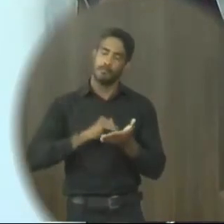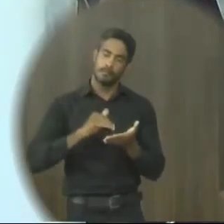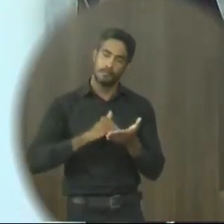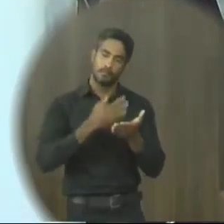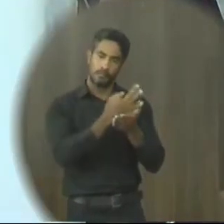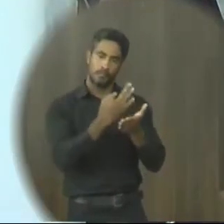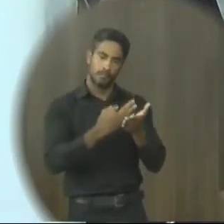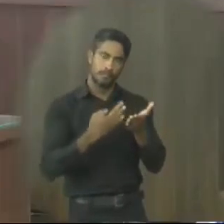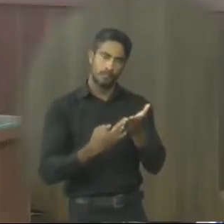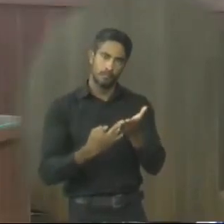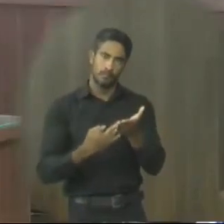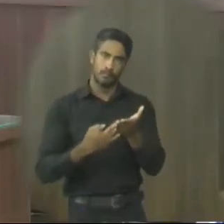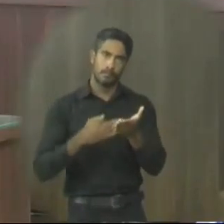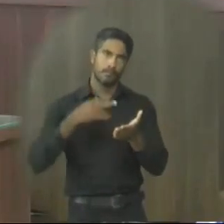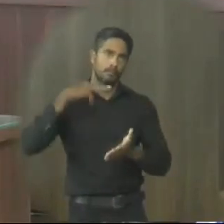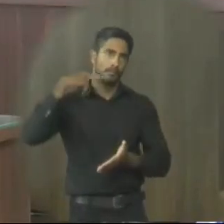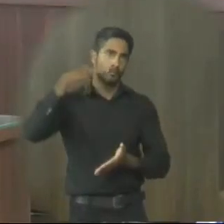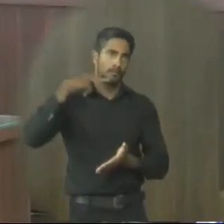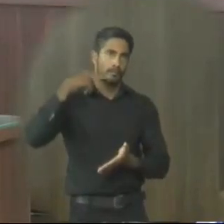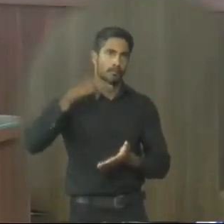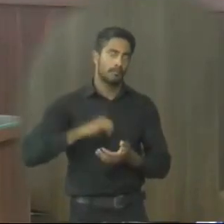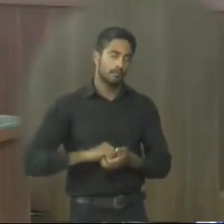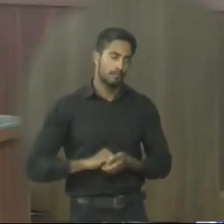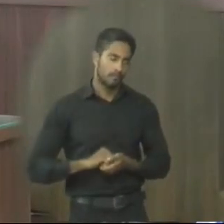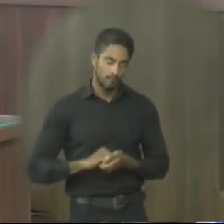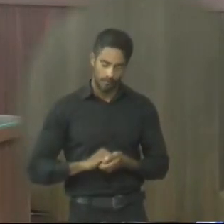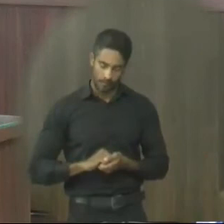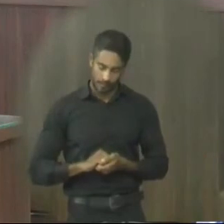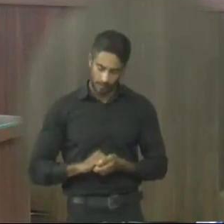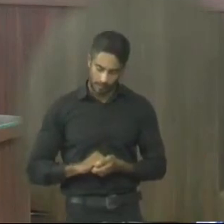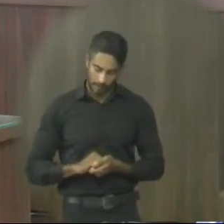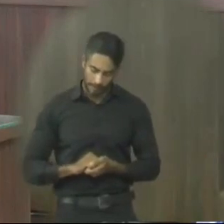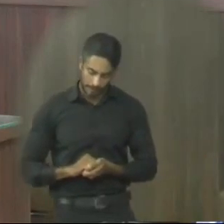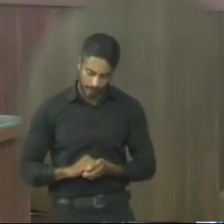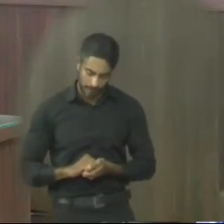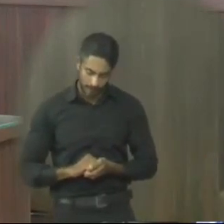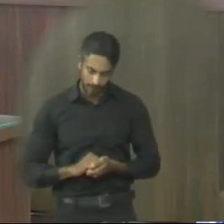secretário que faça chamada dos vereadores.